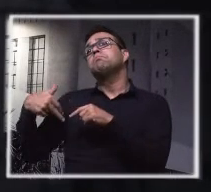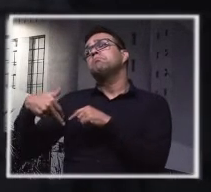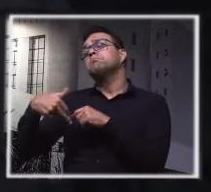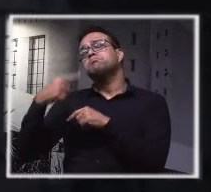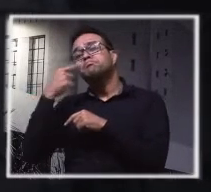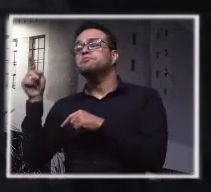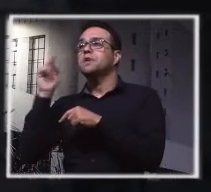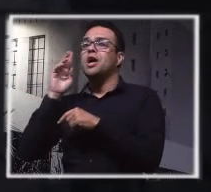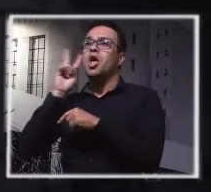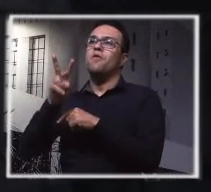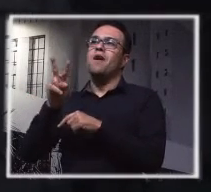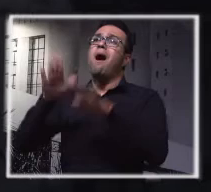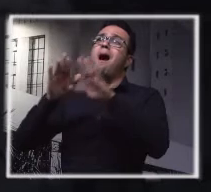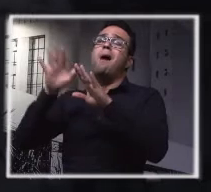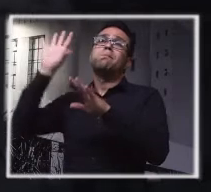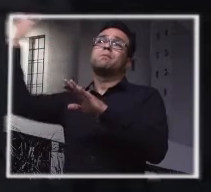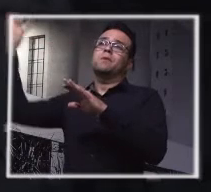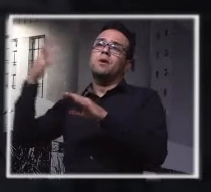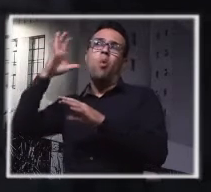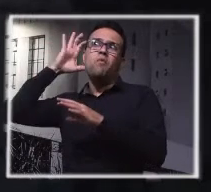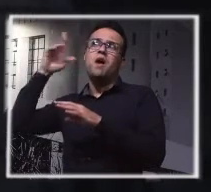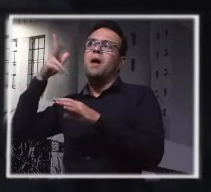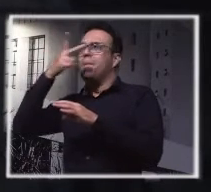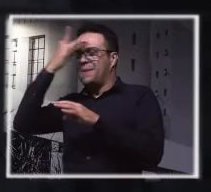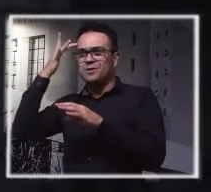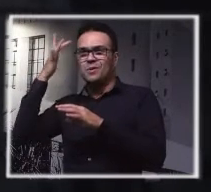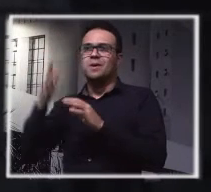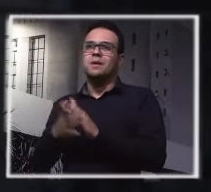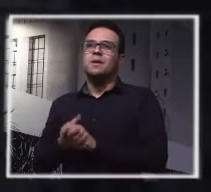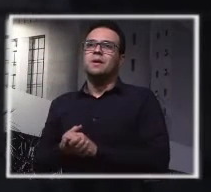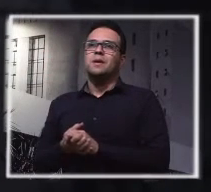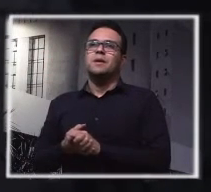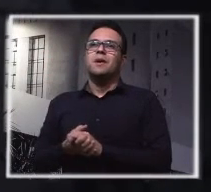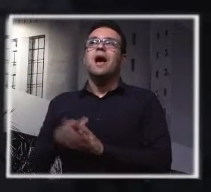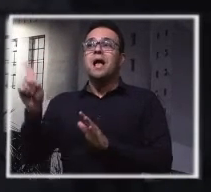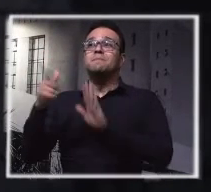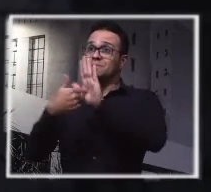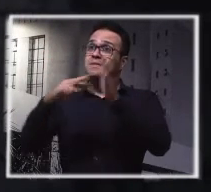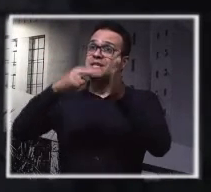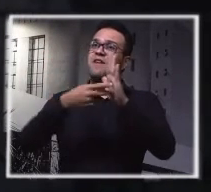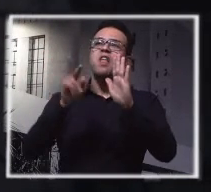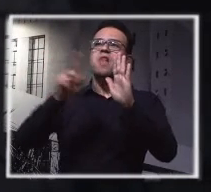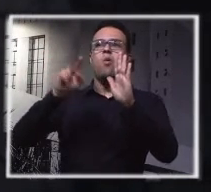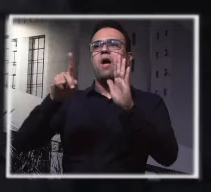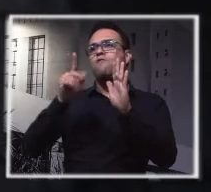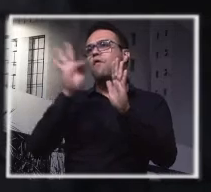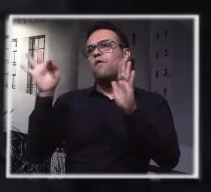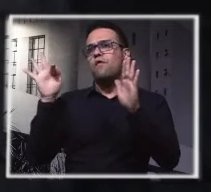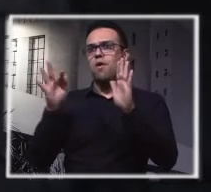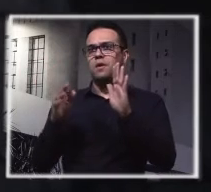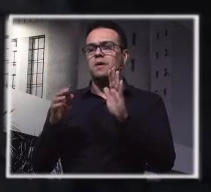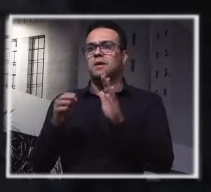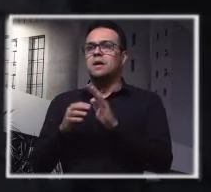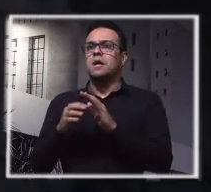só sei porque, por acaso, eu ouvi. As pessoas fazem questão de mostrar que elas não são fofoqueiras. E eu